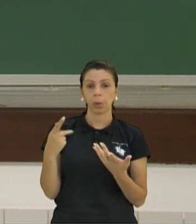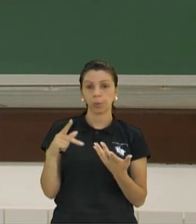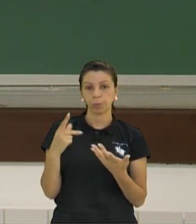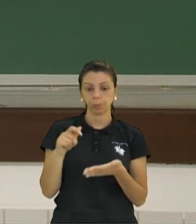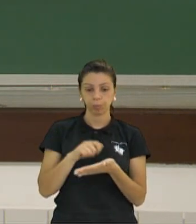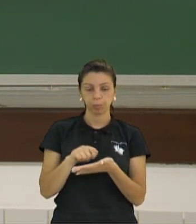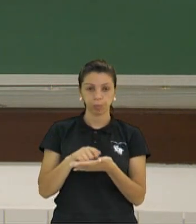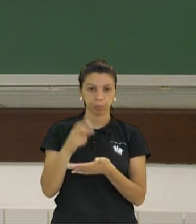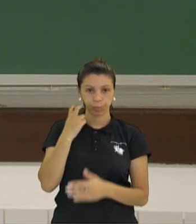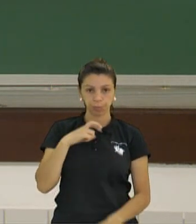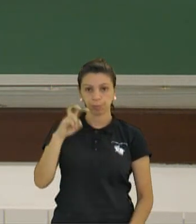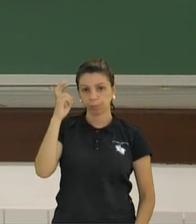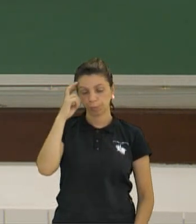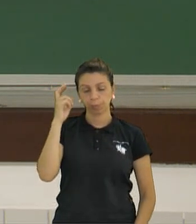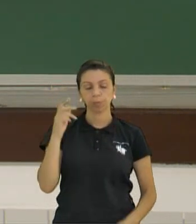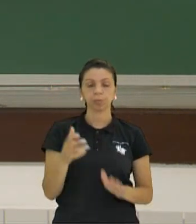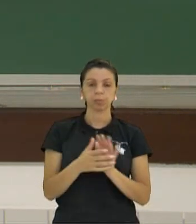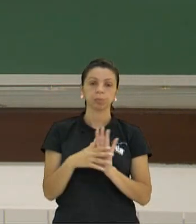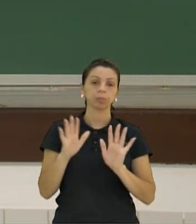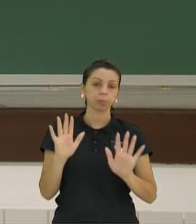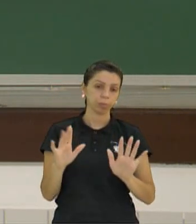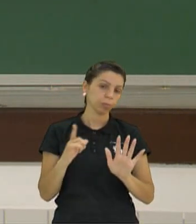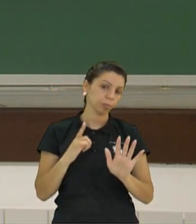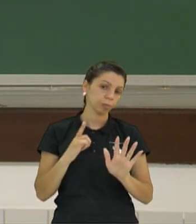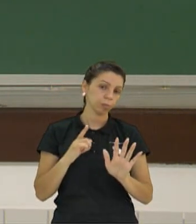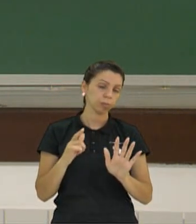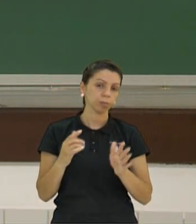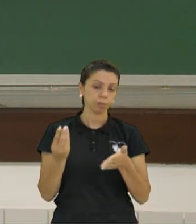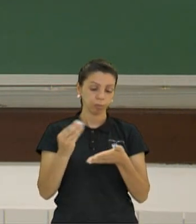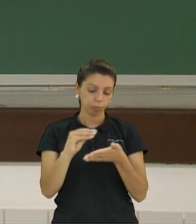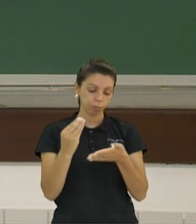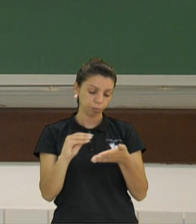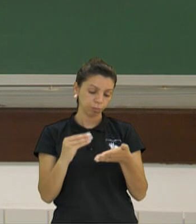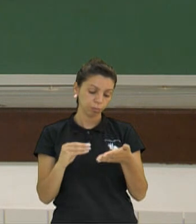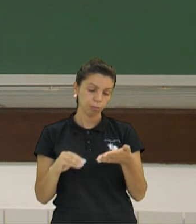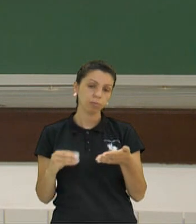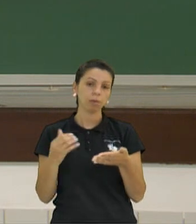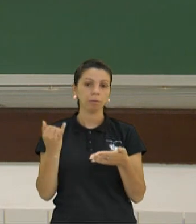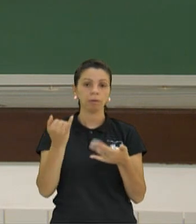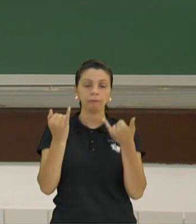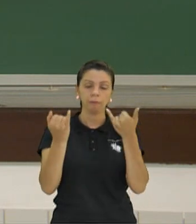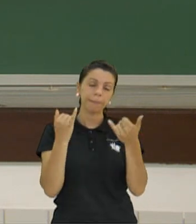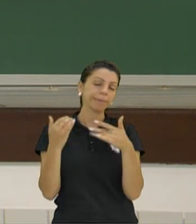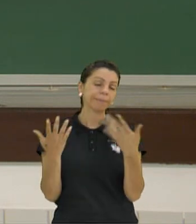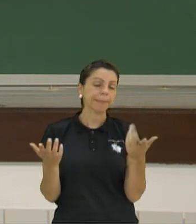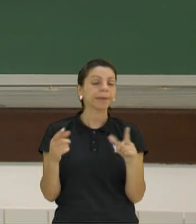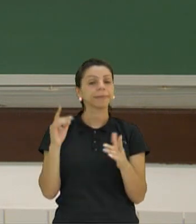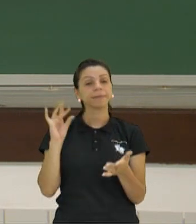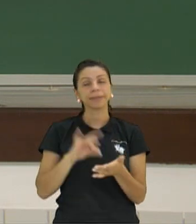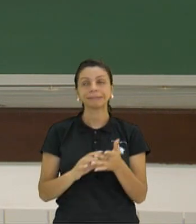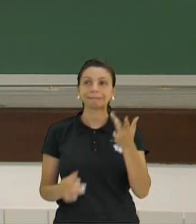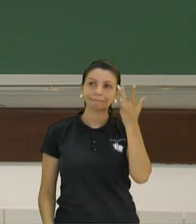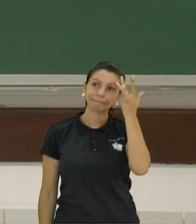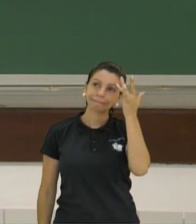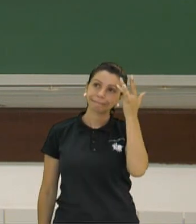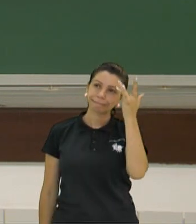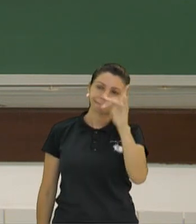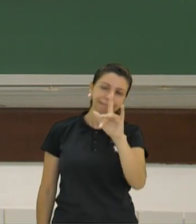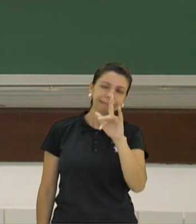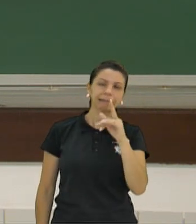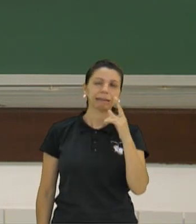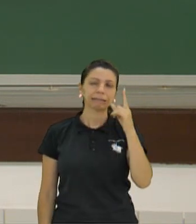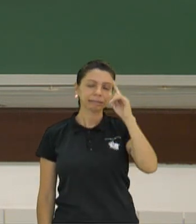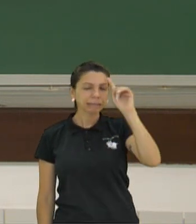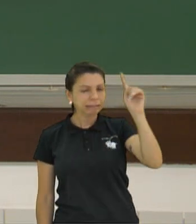manifestação cultural, você coloque lá mais uma informação. Mas você não sabe, será que é essa